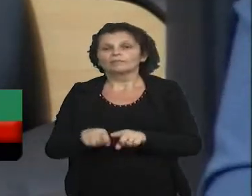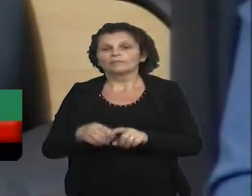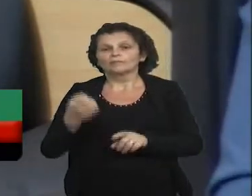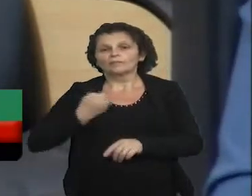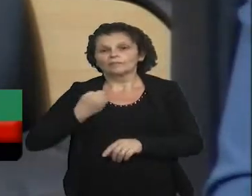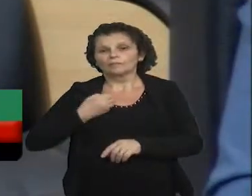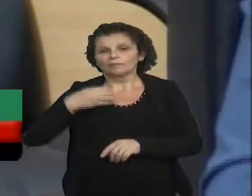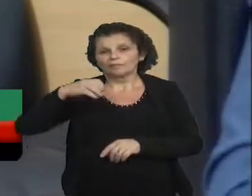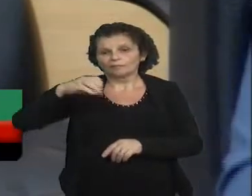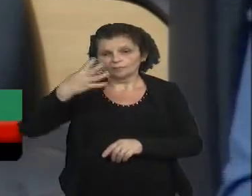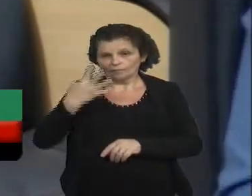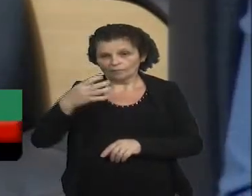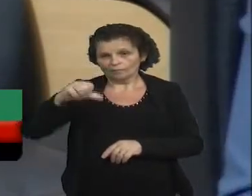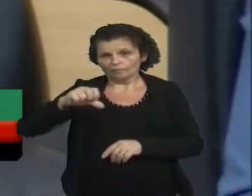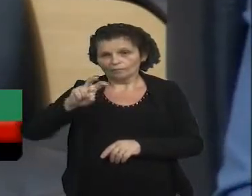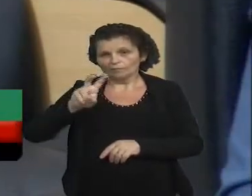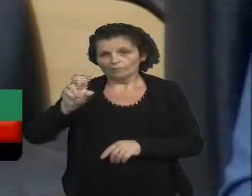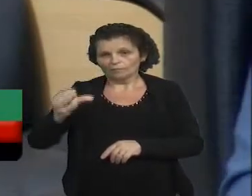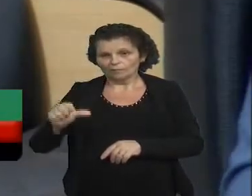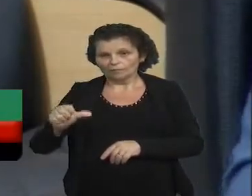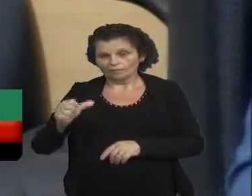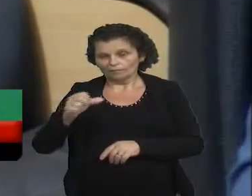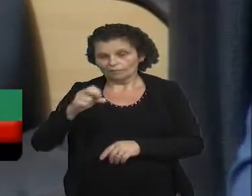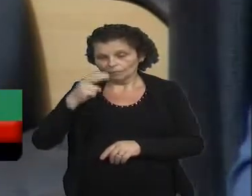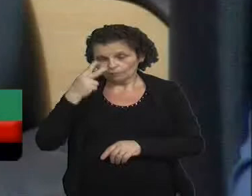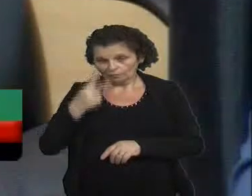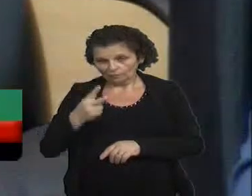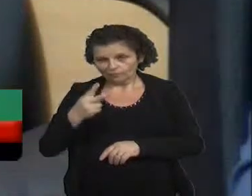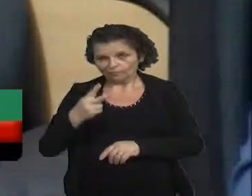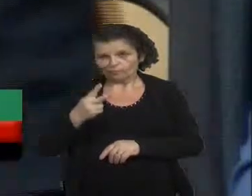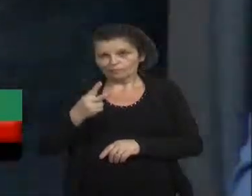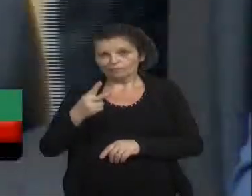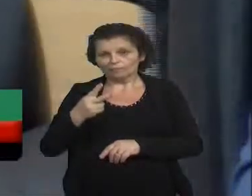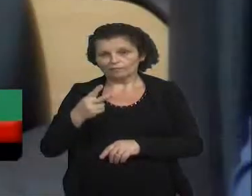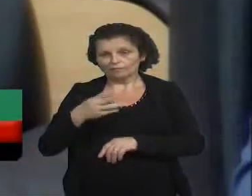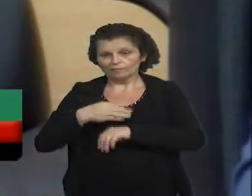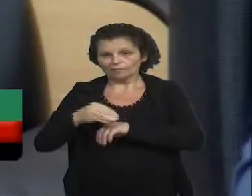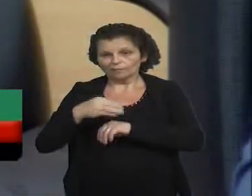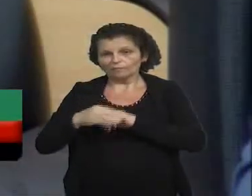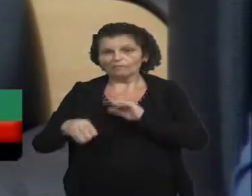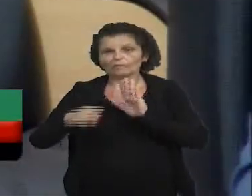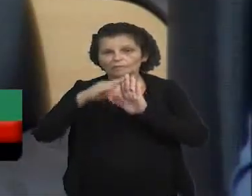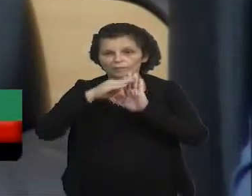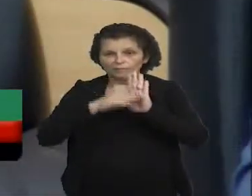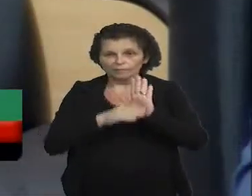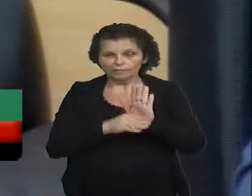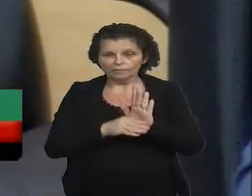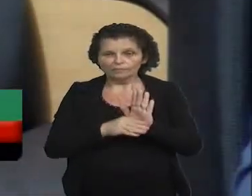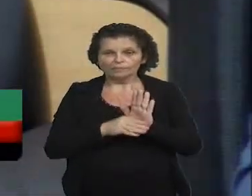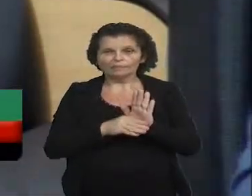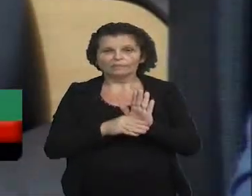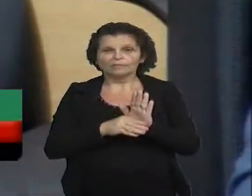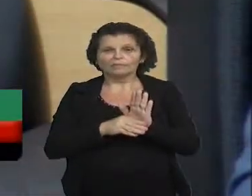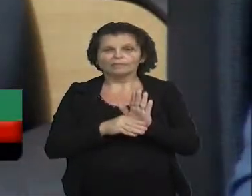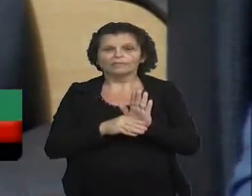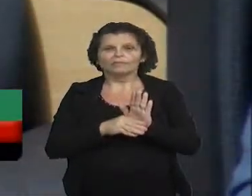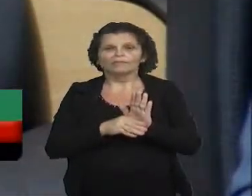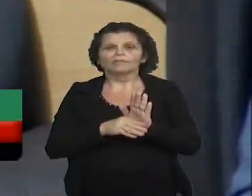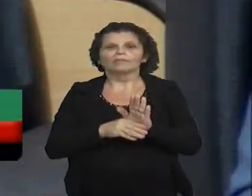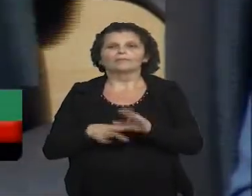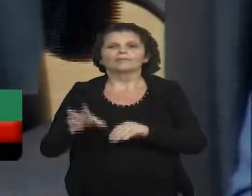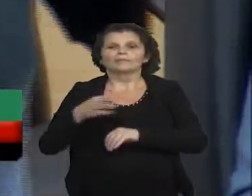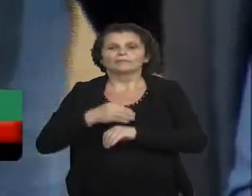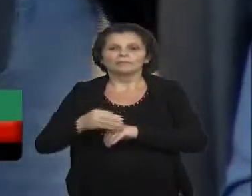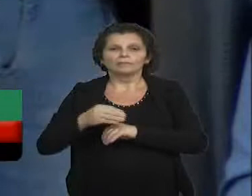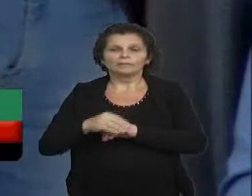número 4952 de 2022. Indica-se à mesa, observadas as formalidades regimentais, que seja